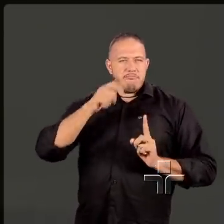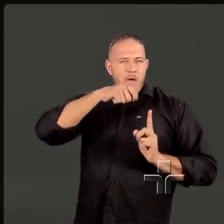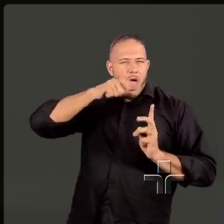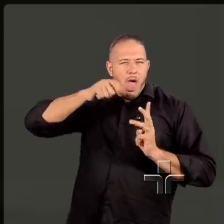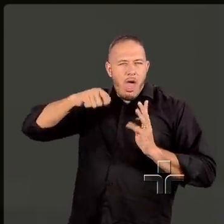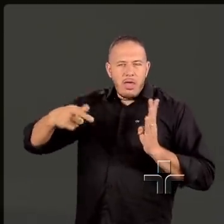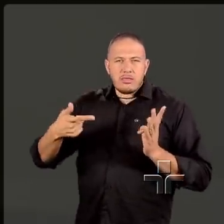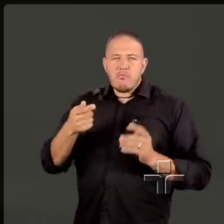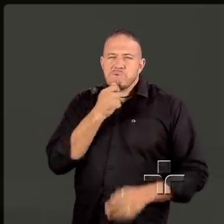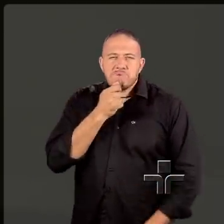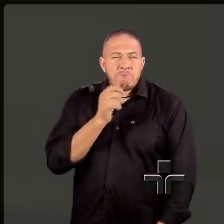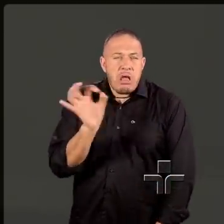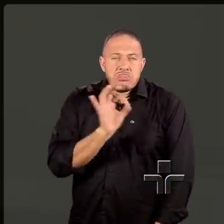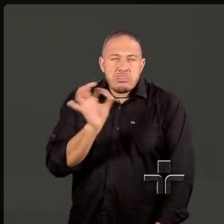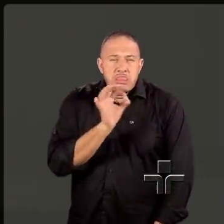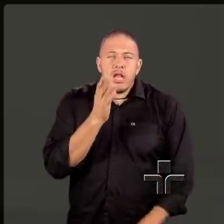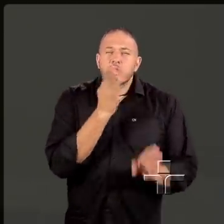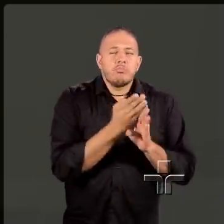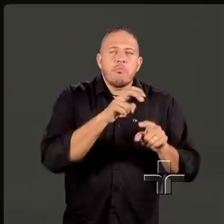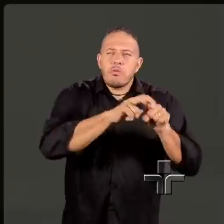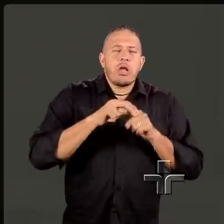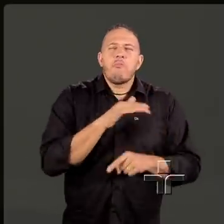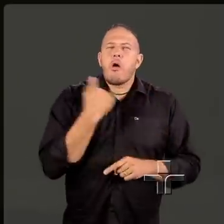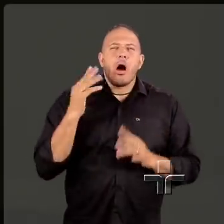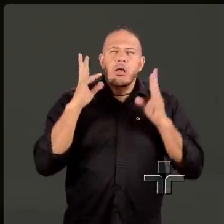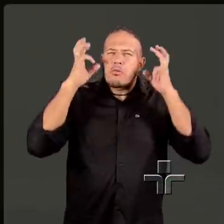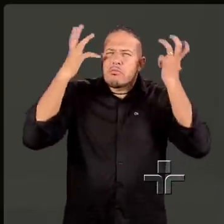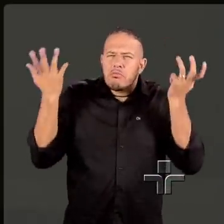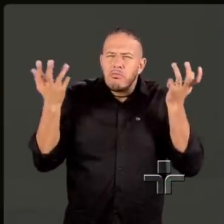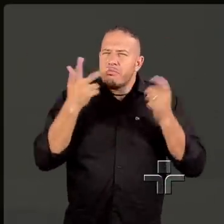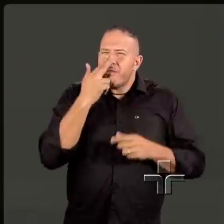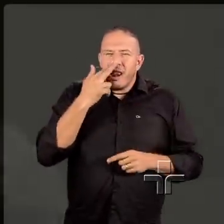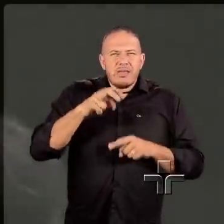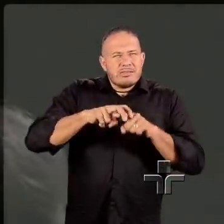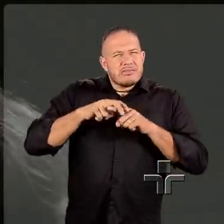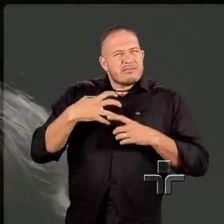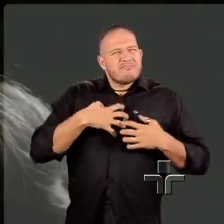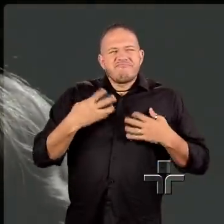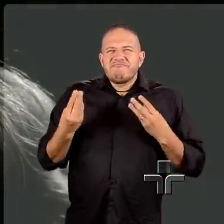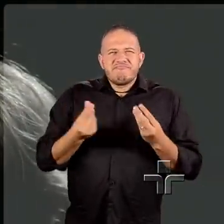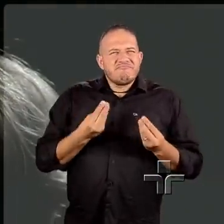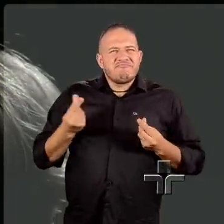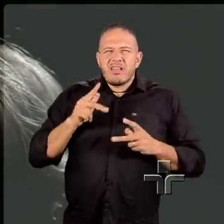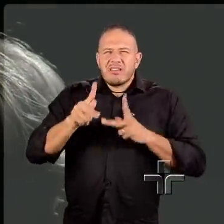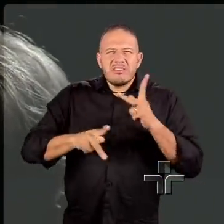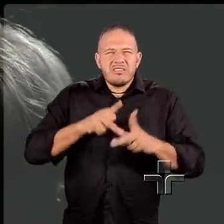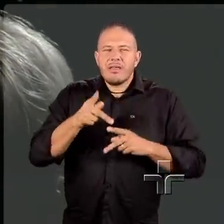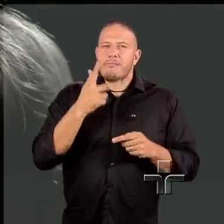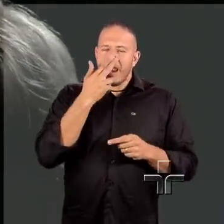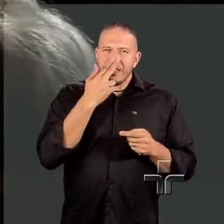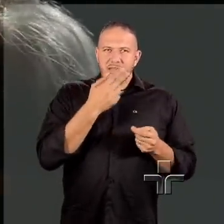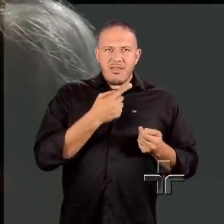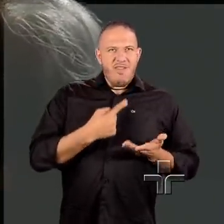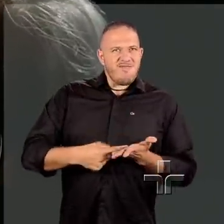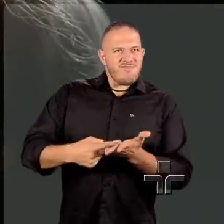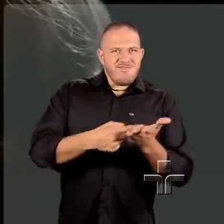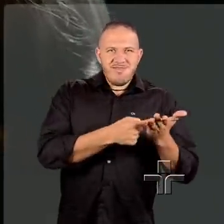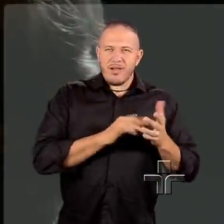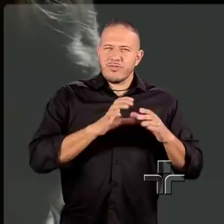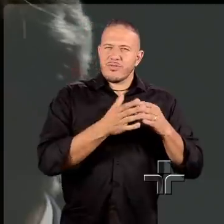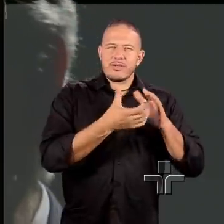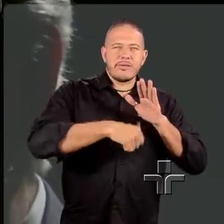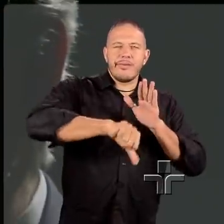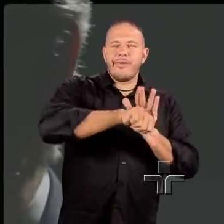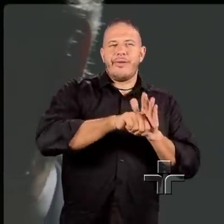apurou ainda. E por que não se apurou? A sensação que a população tem é que há um grande envolvimento ou do crime